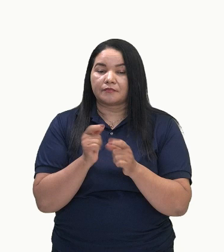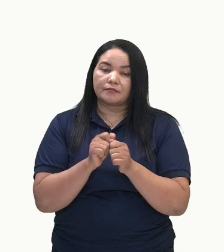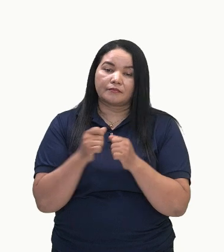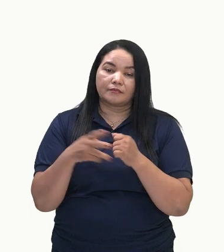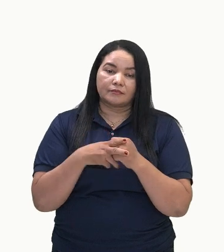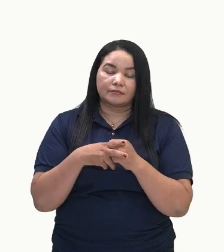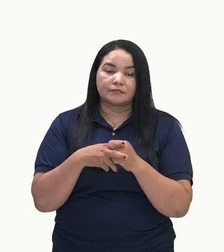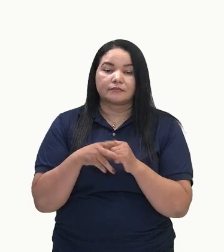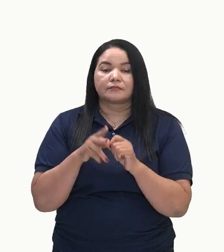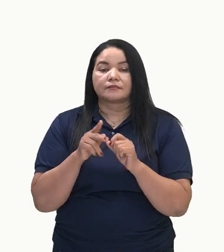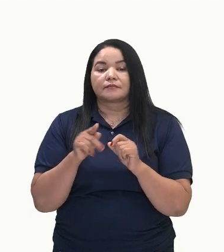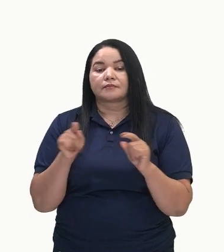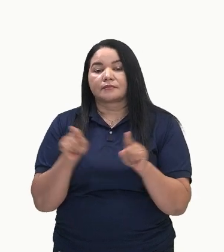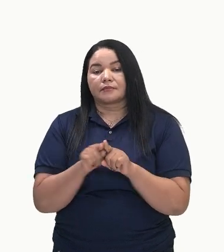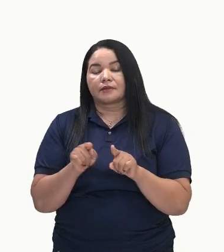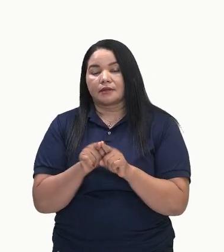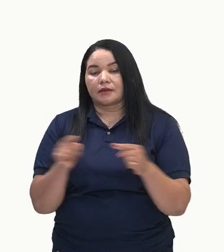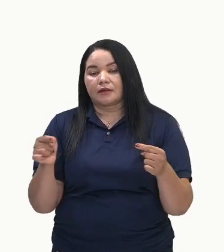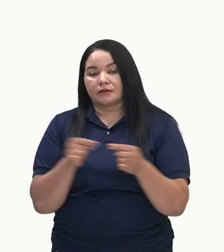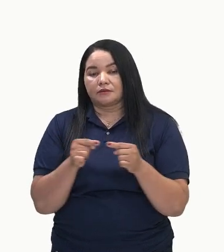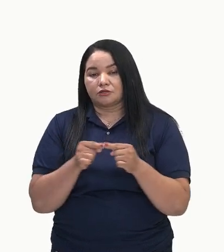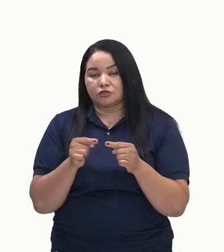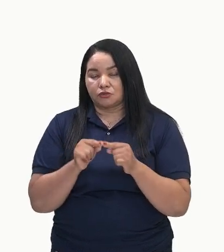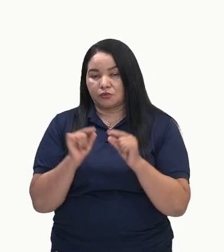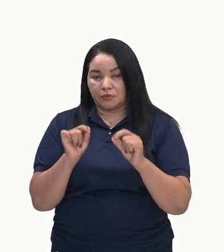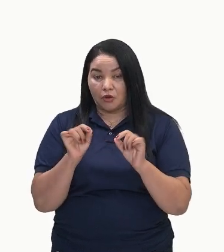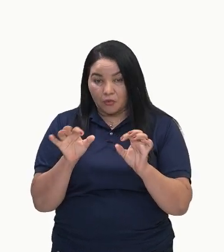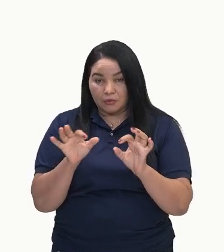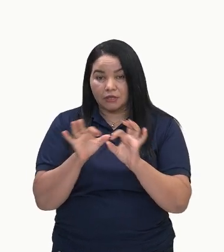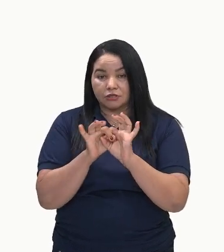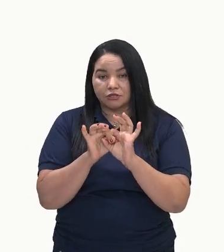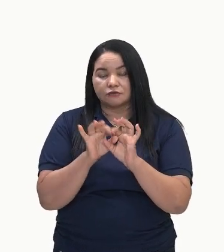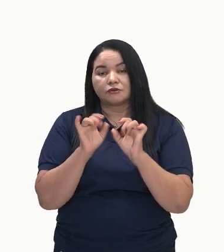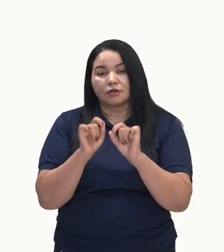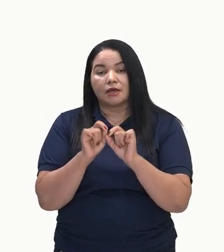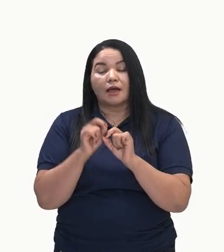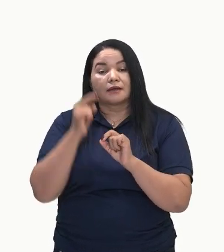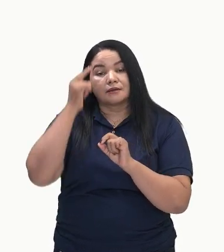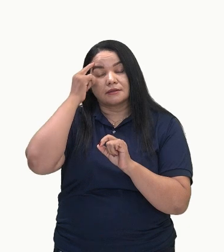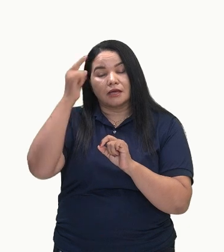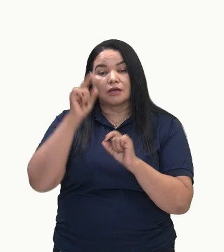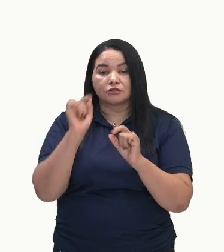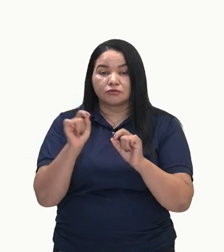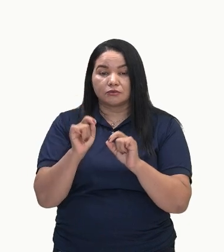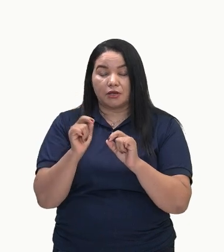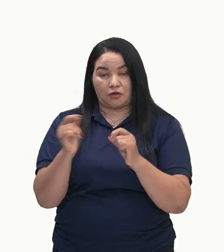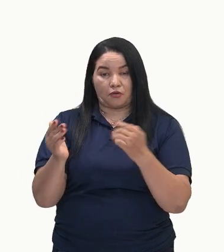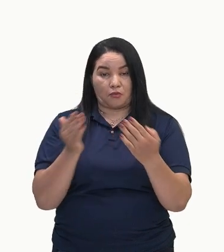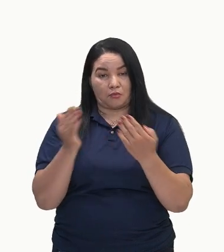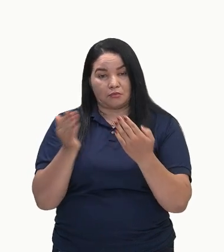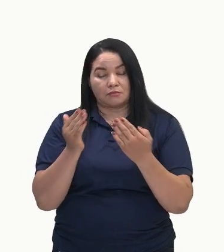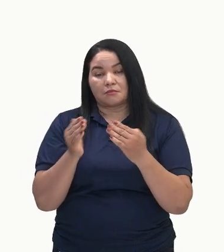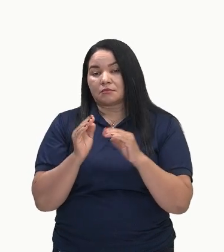funcionando como linking words, eles podem passar a ideia de contraste, tá? Para mostrar